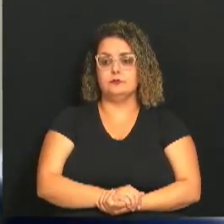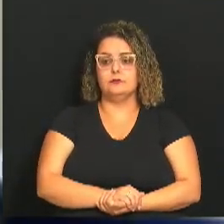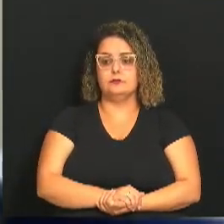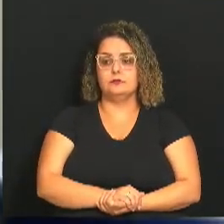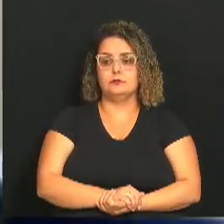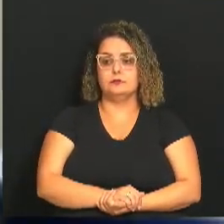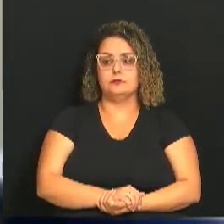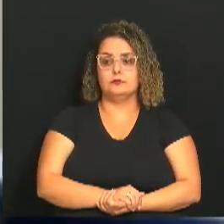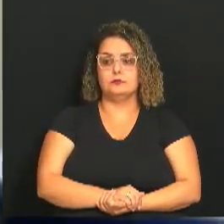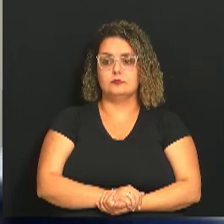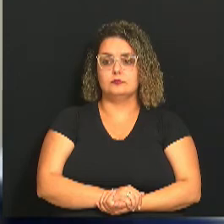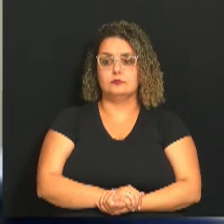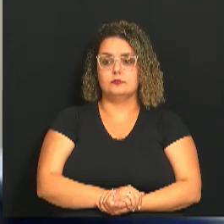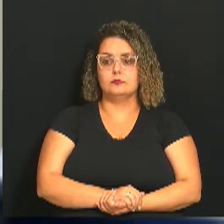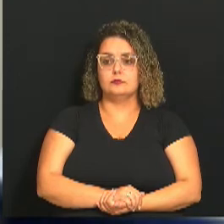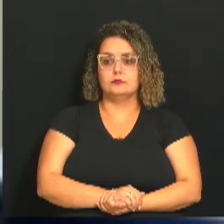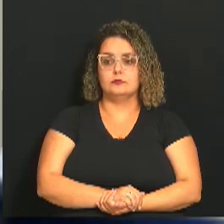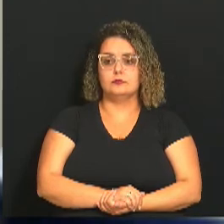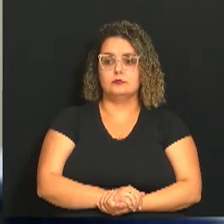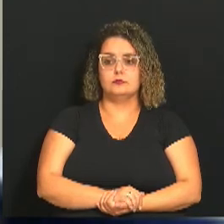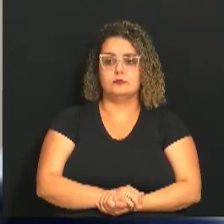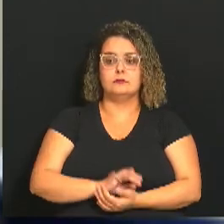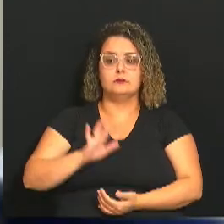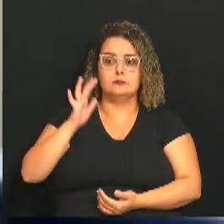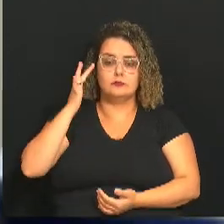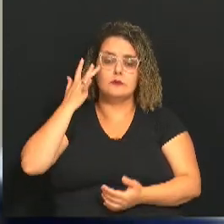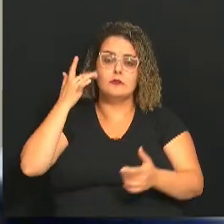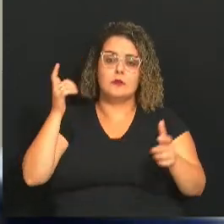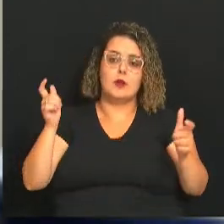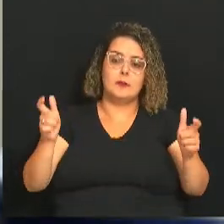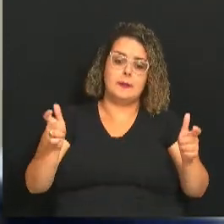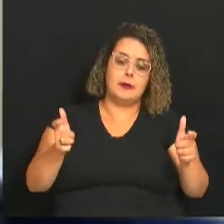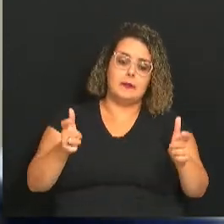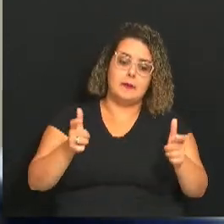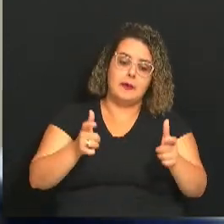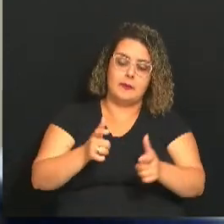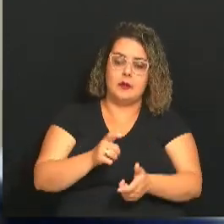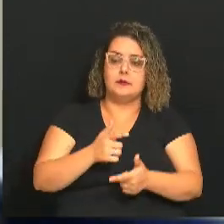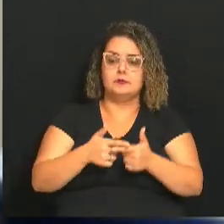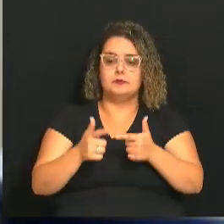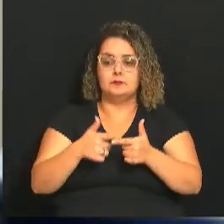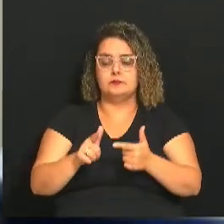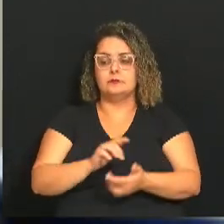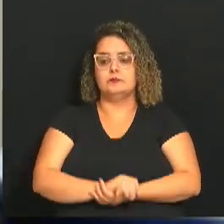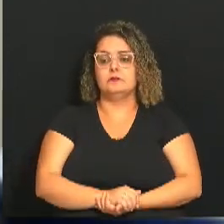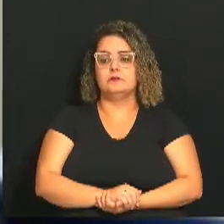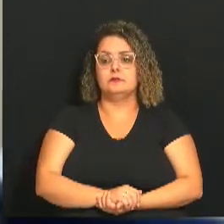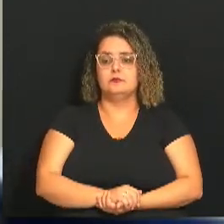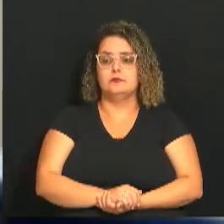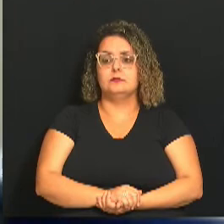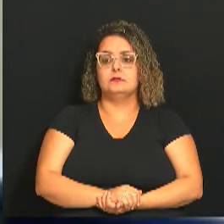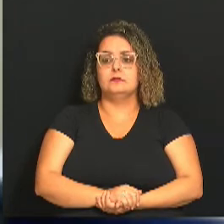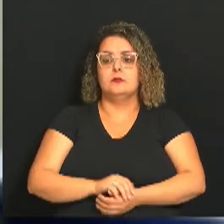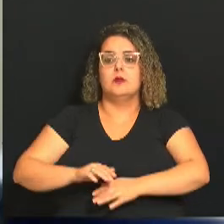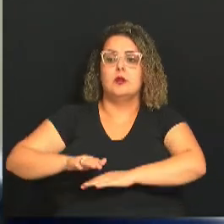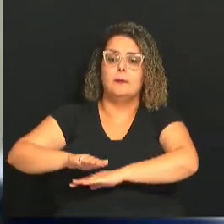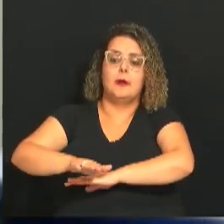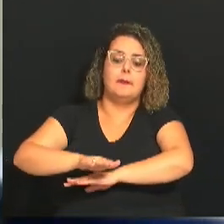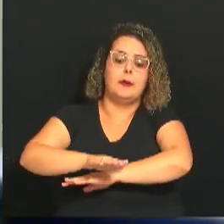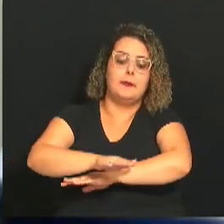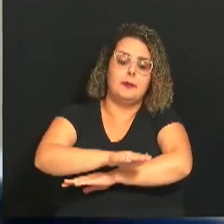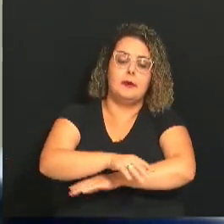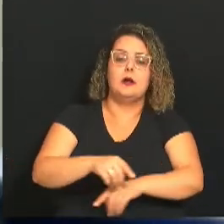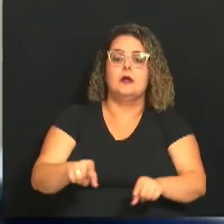Um item aí que eu acho que minimiza bastante aí esse problema é a revitalização das praças,